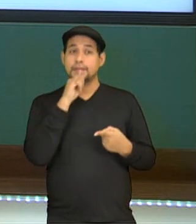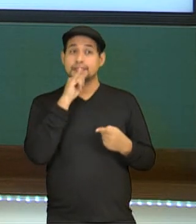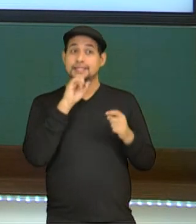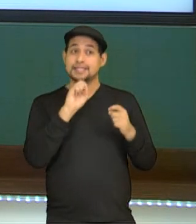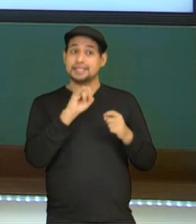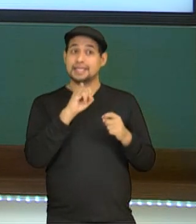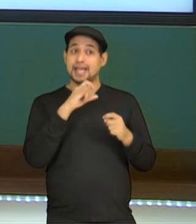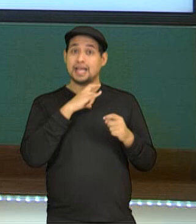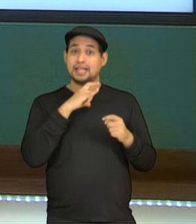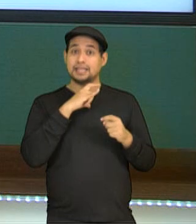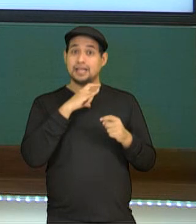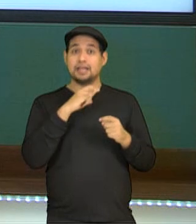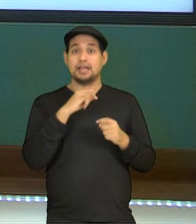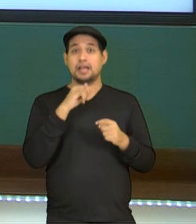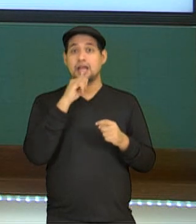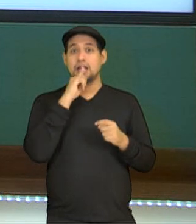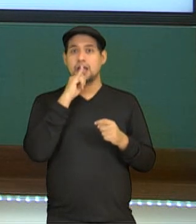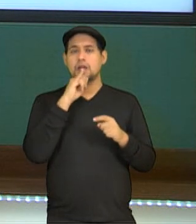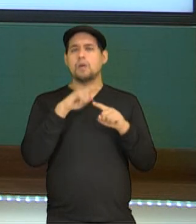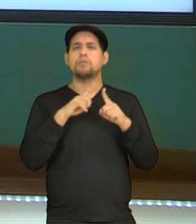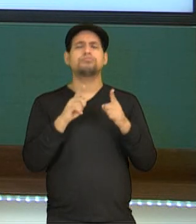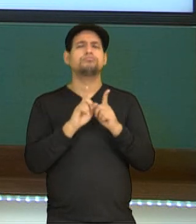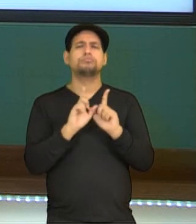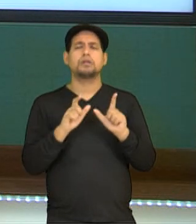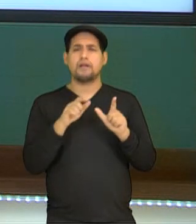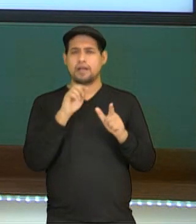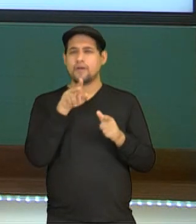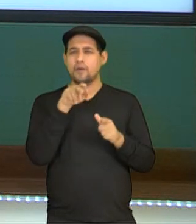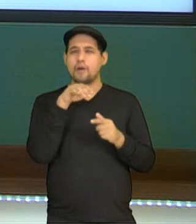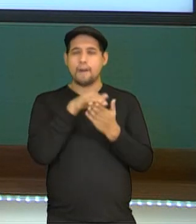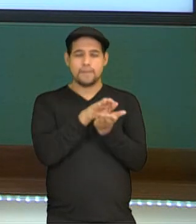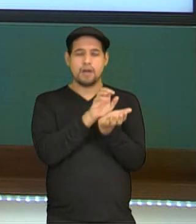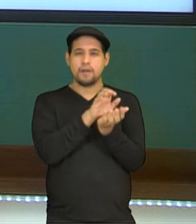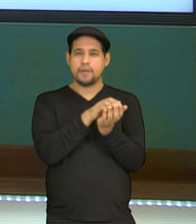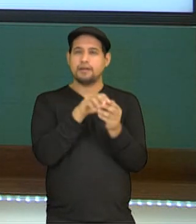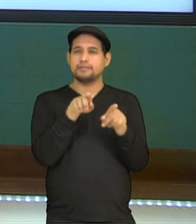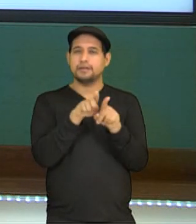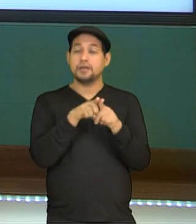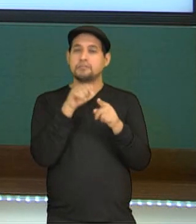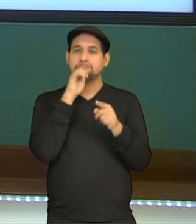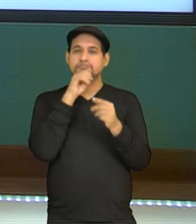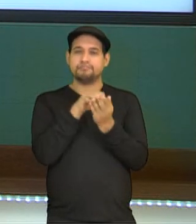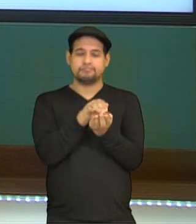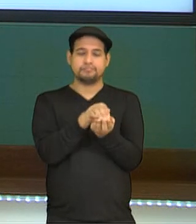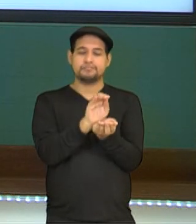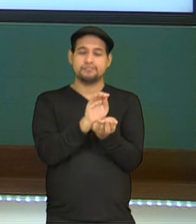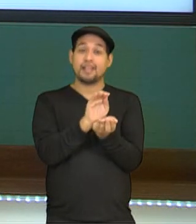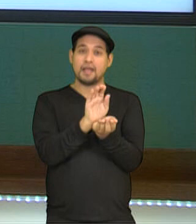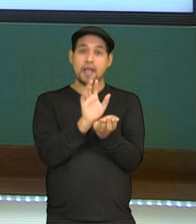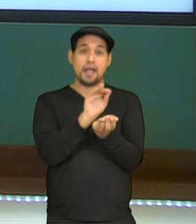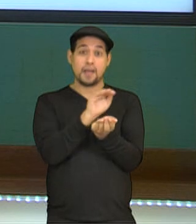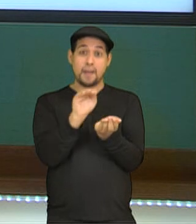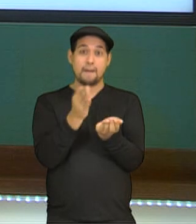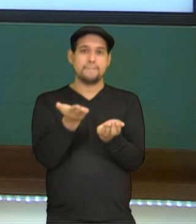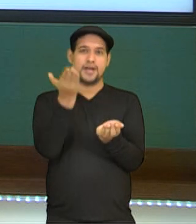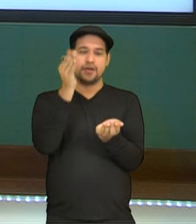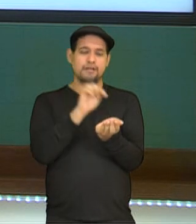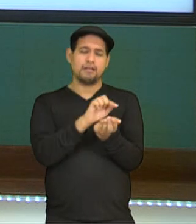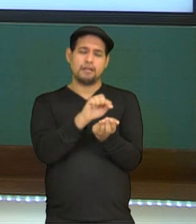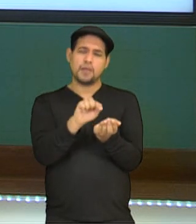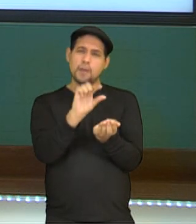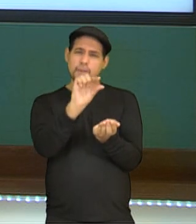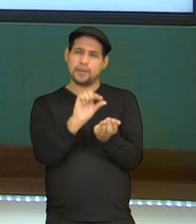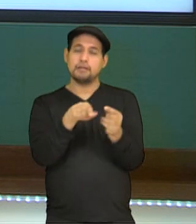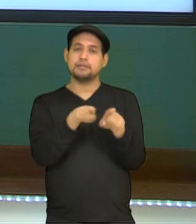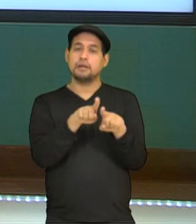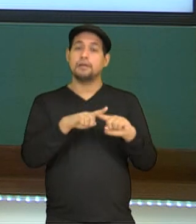aberta, é a parte, né, onde é maior. E onde é fechadinho, é menor, né? O biquinho ali é menor. Então, na parte fechadinha, tá indicando